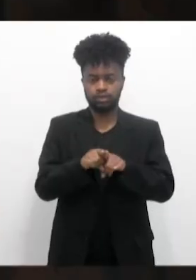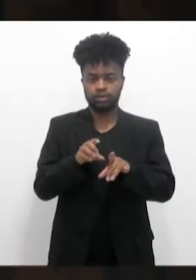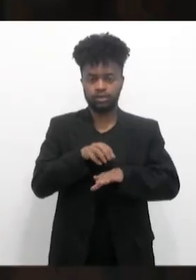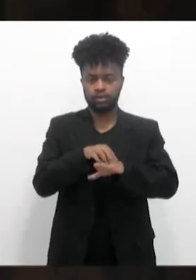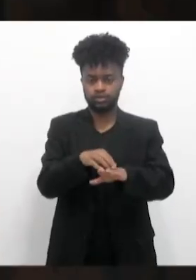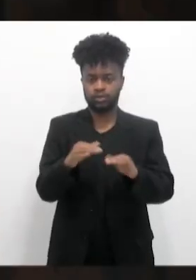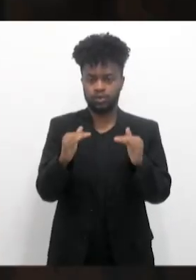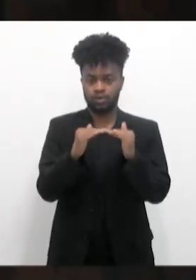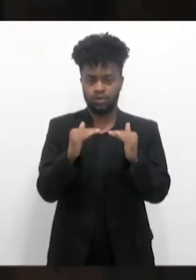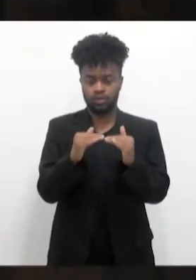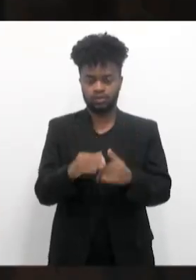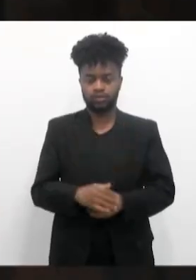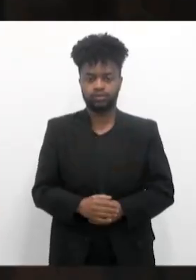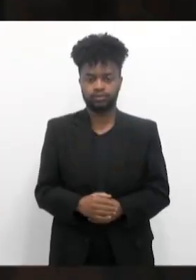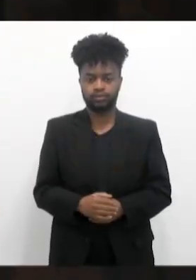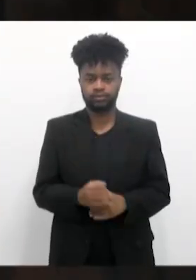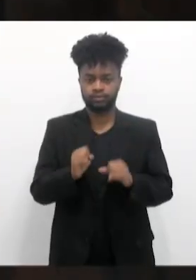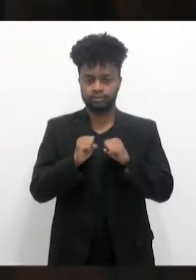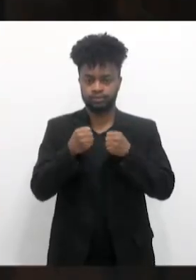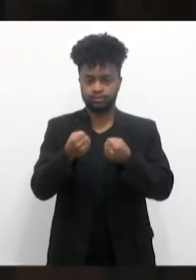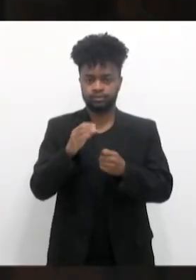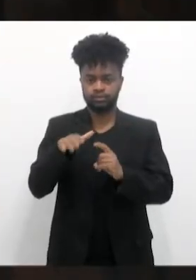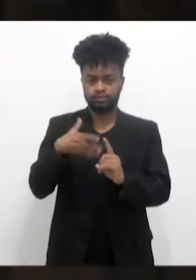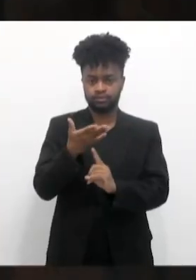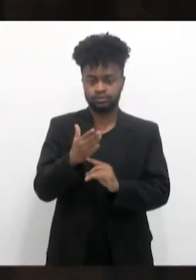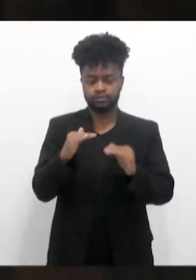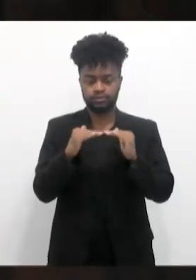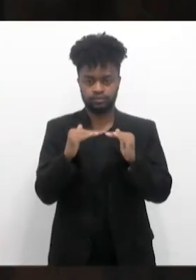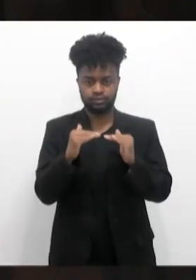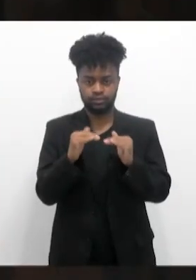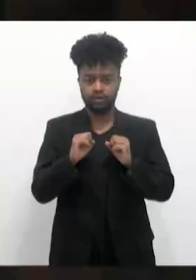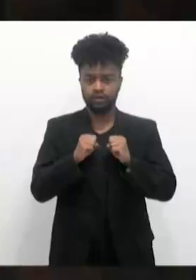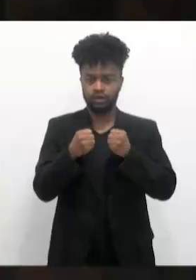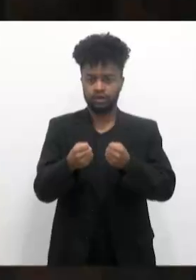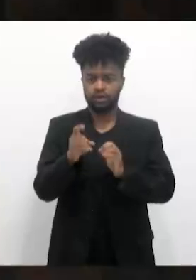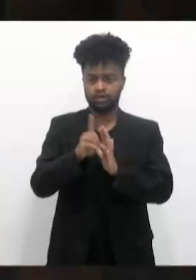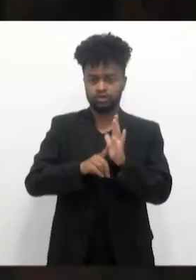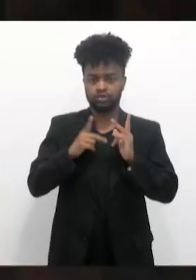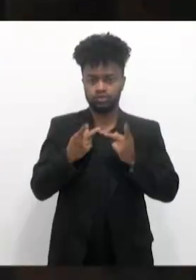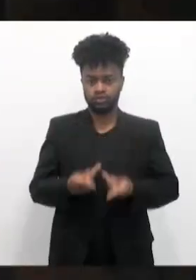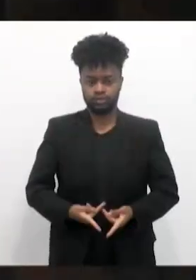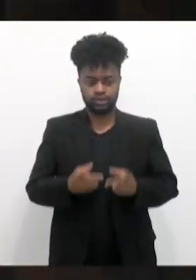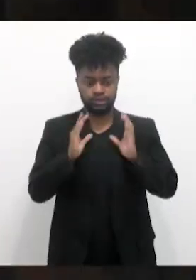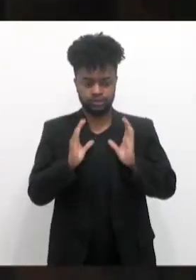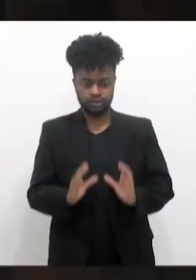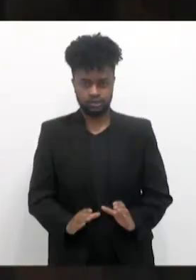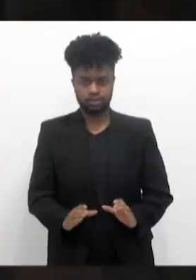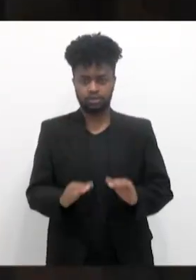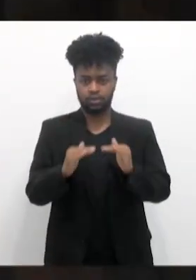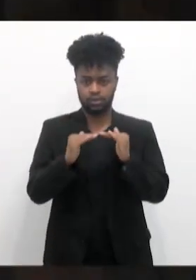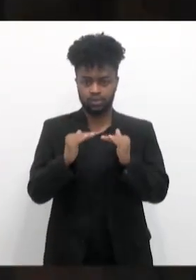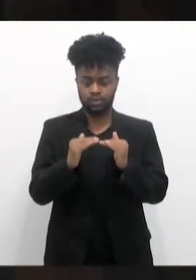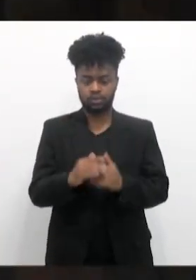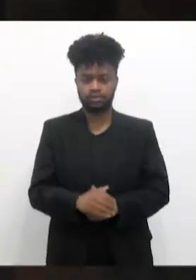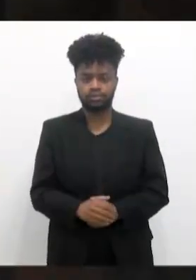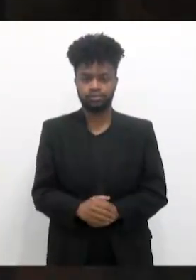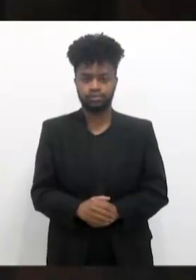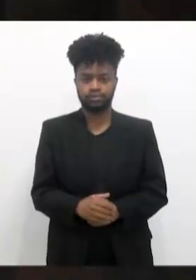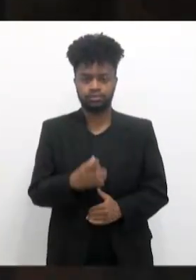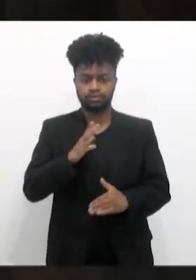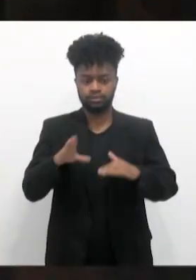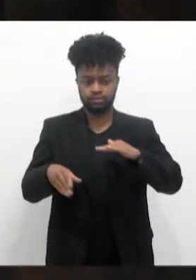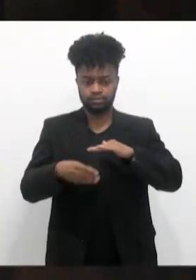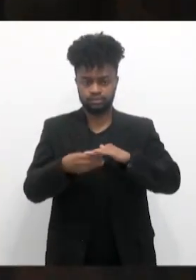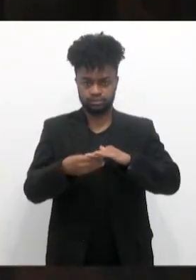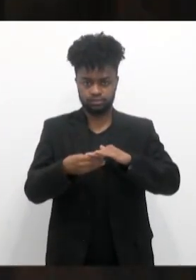transporte favorável, de defesa do meio ambiente favorável, de defesa dos direitos humanos e cidadania favorável, com